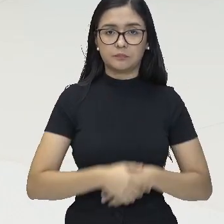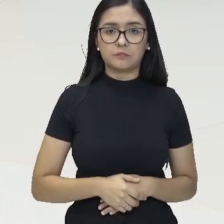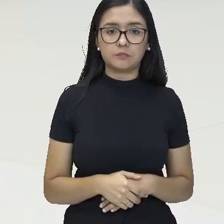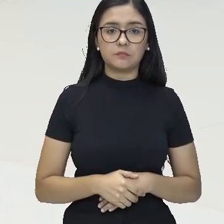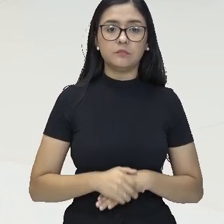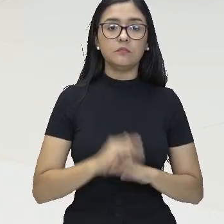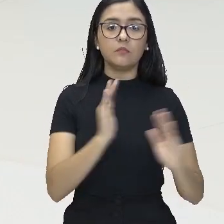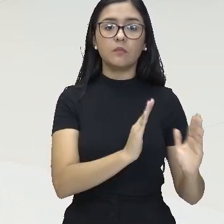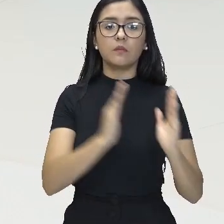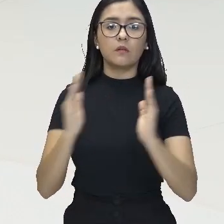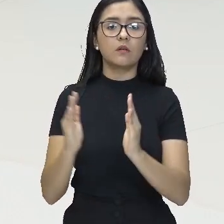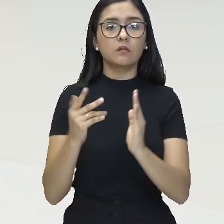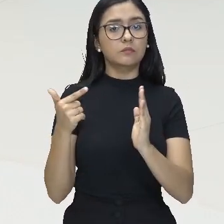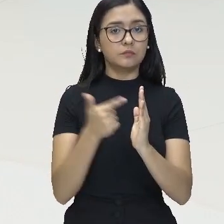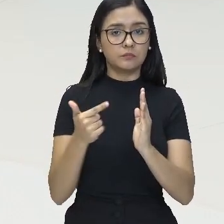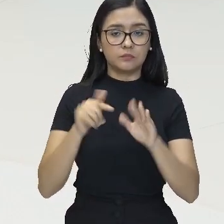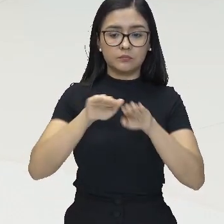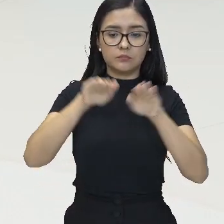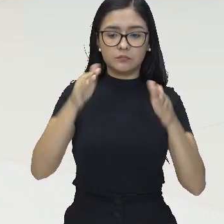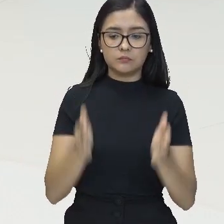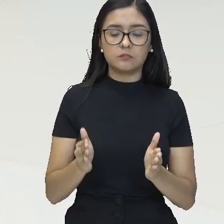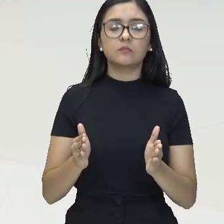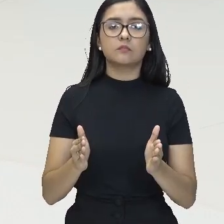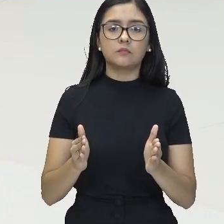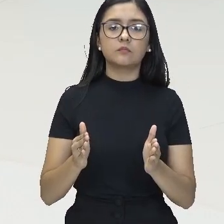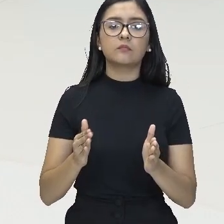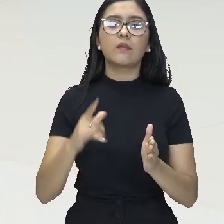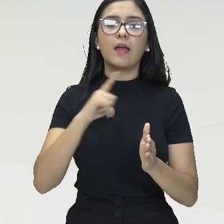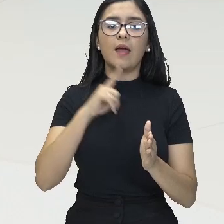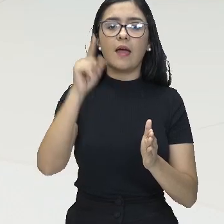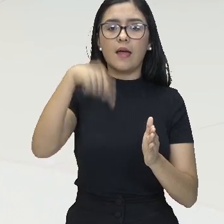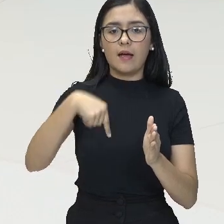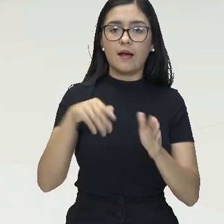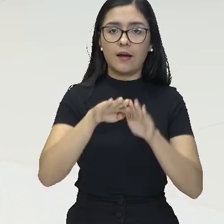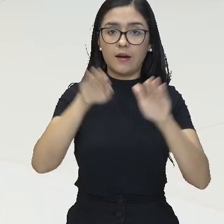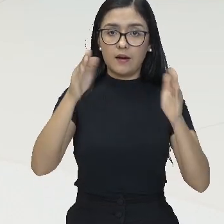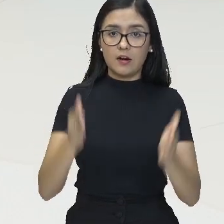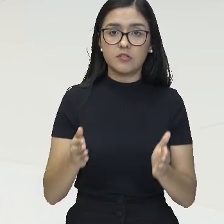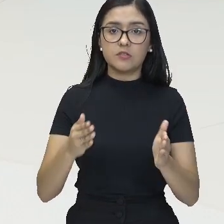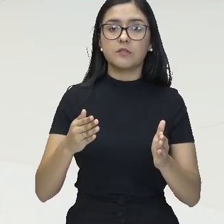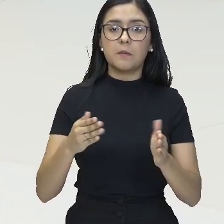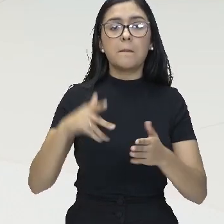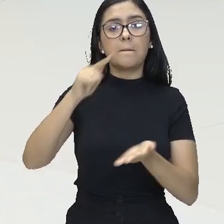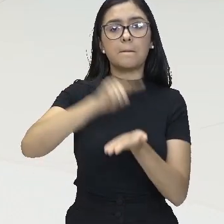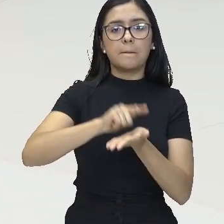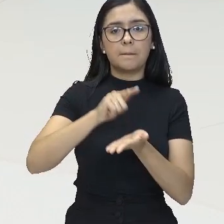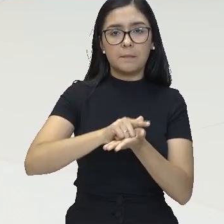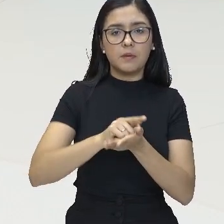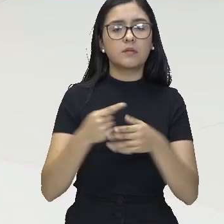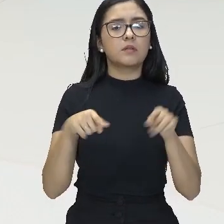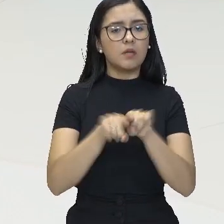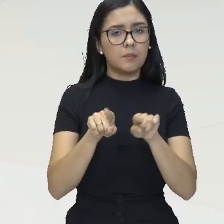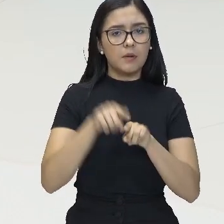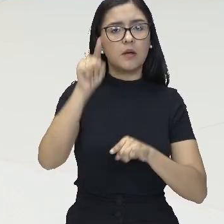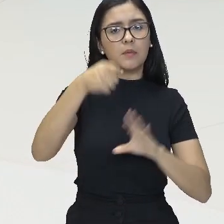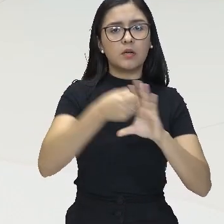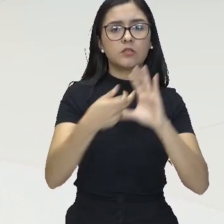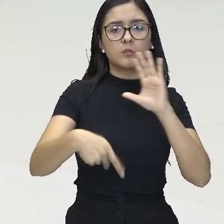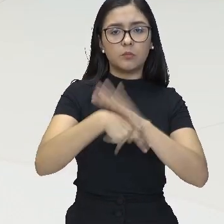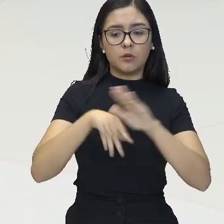segunda caixa, a caixa é de papelão. Também estou caracterizando esta